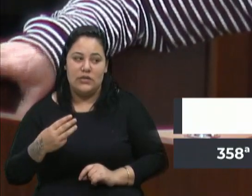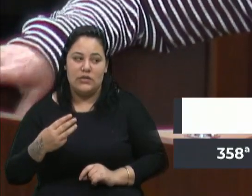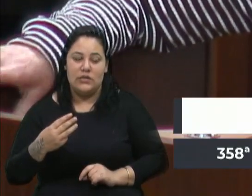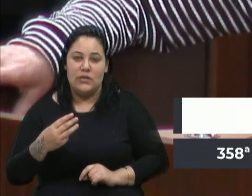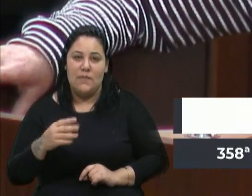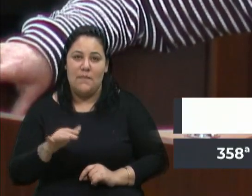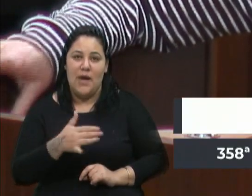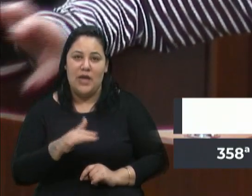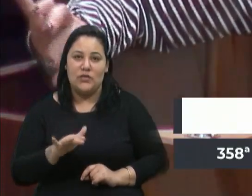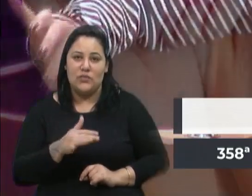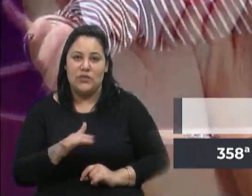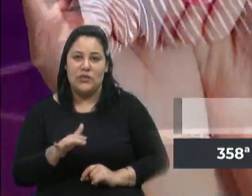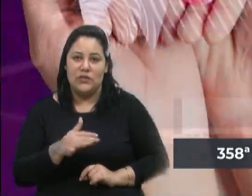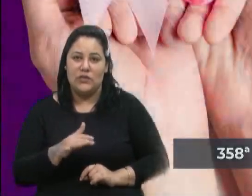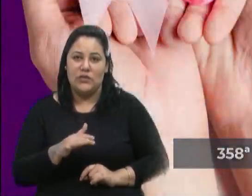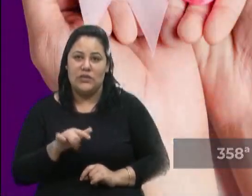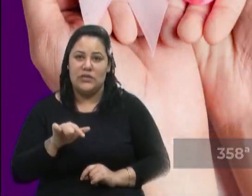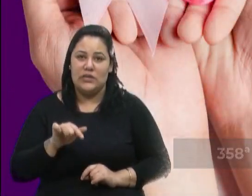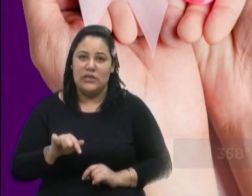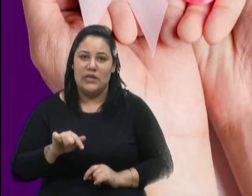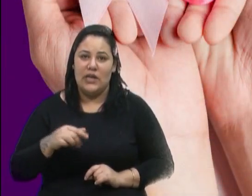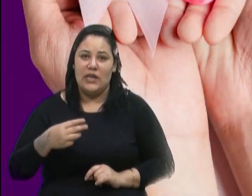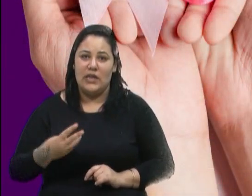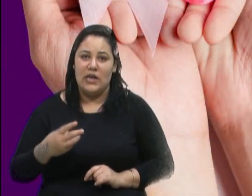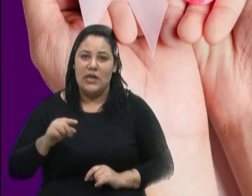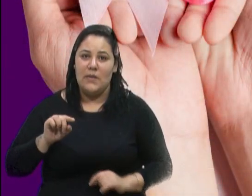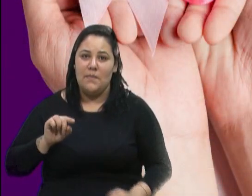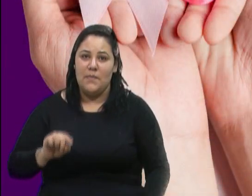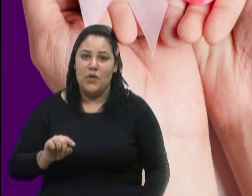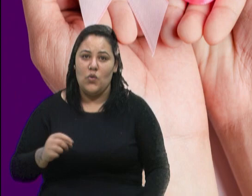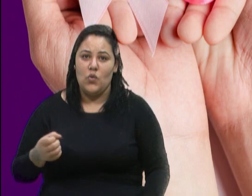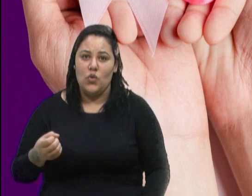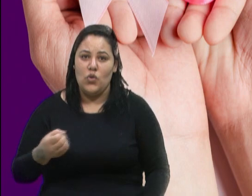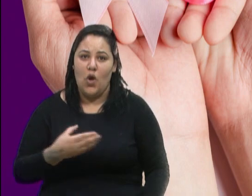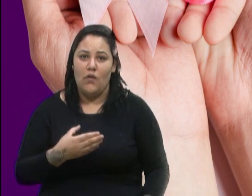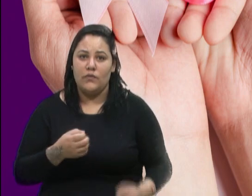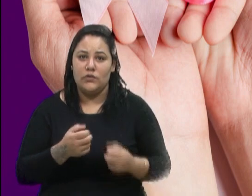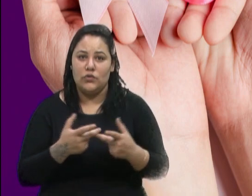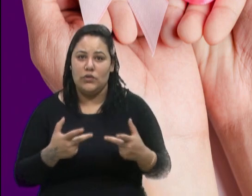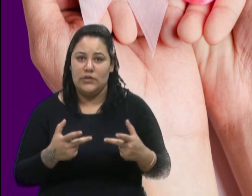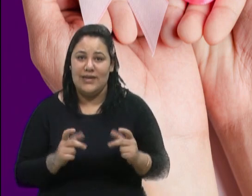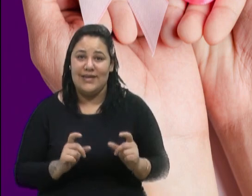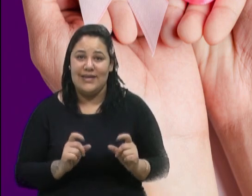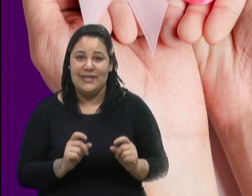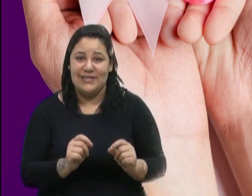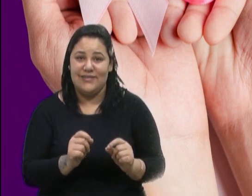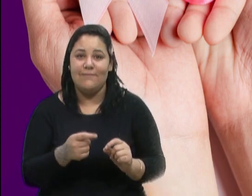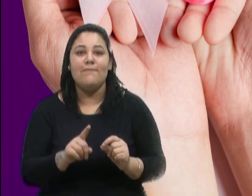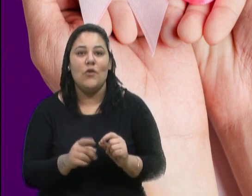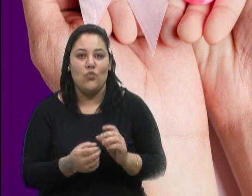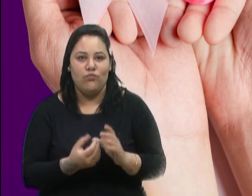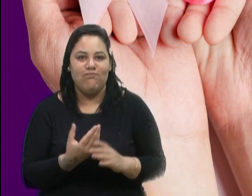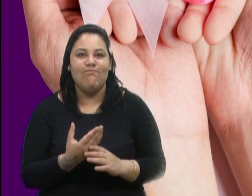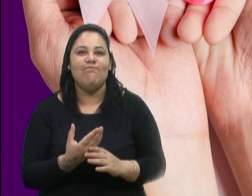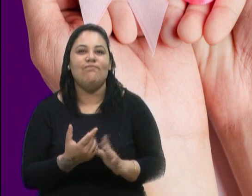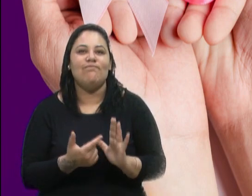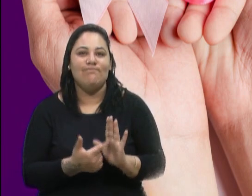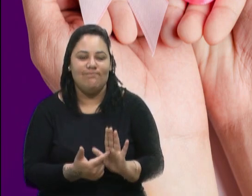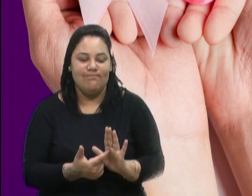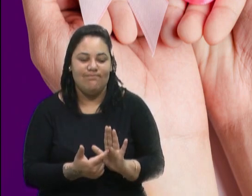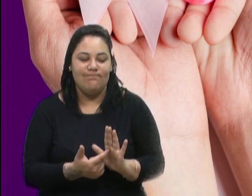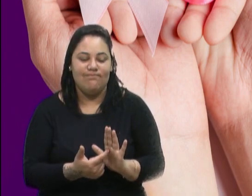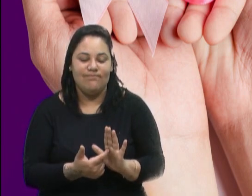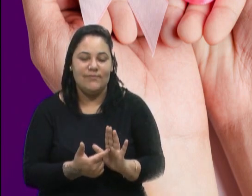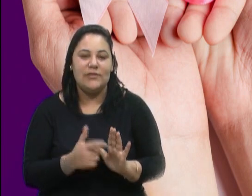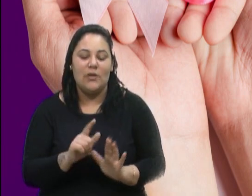nesse ano, cerca de 73 mil novos casos de câncer de mama. Então, é